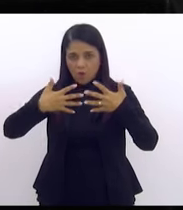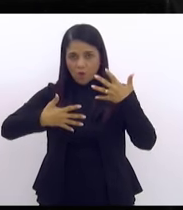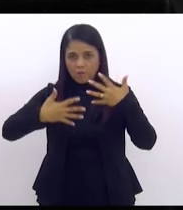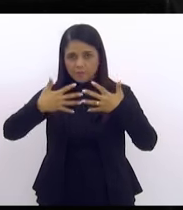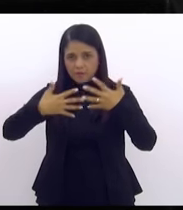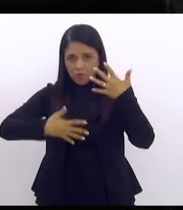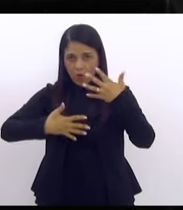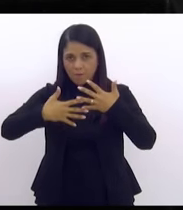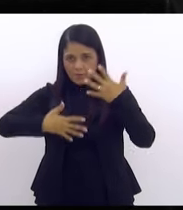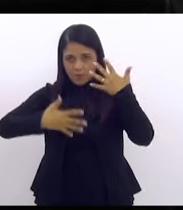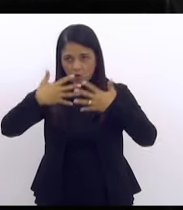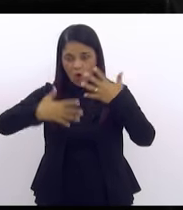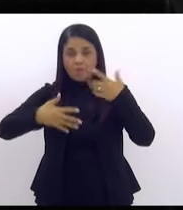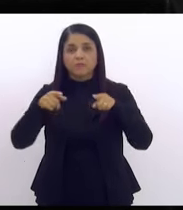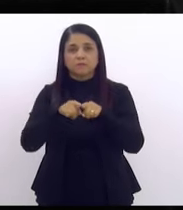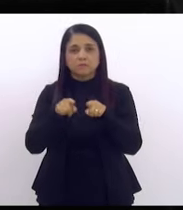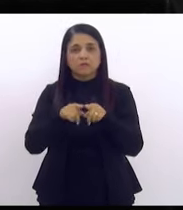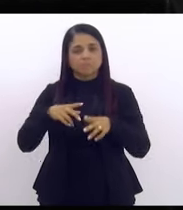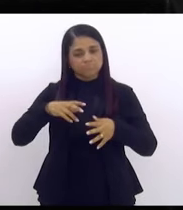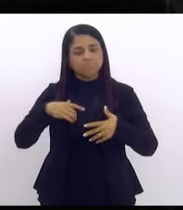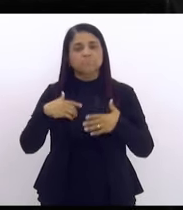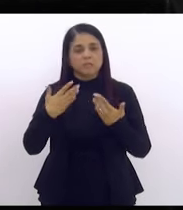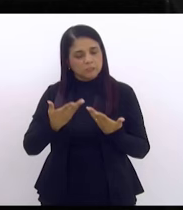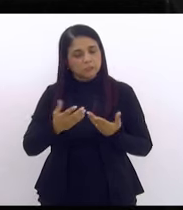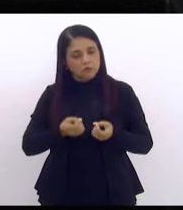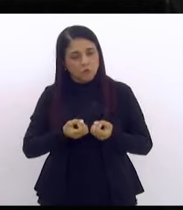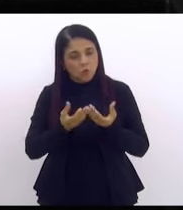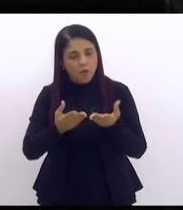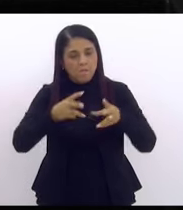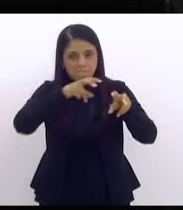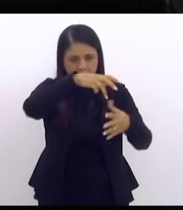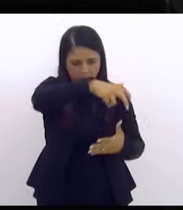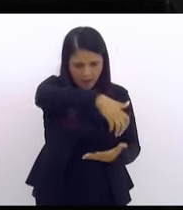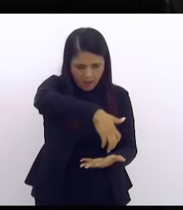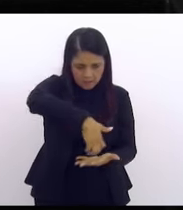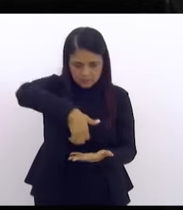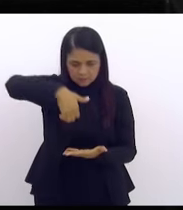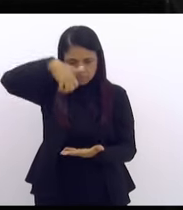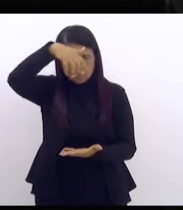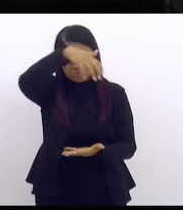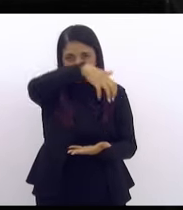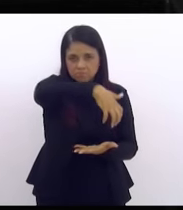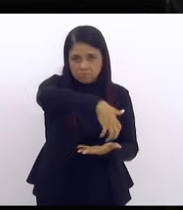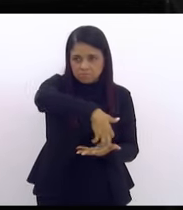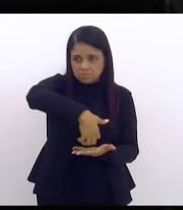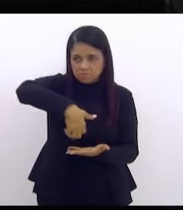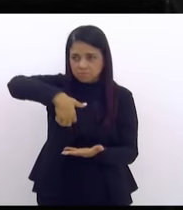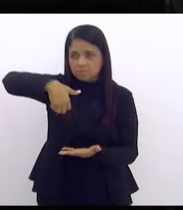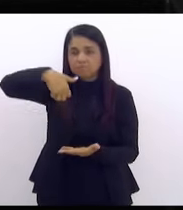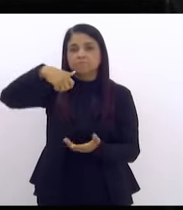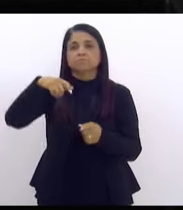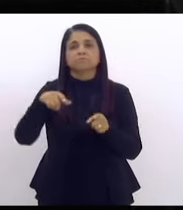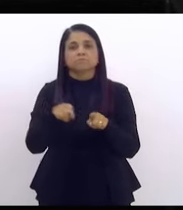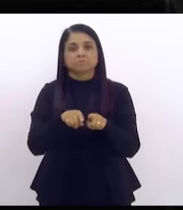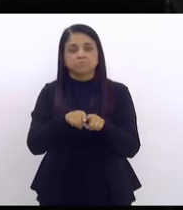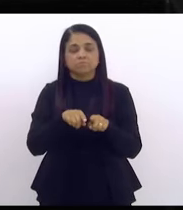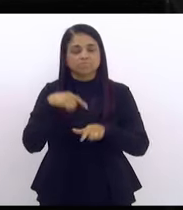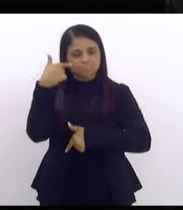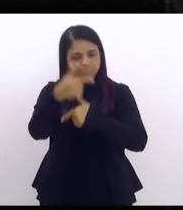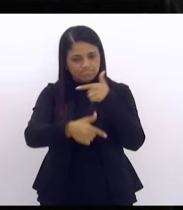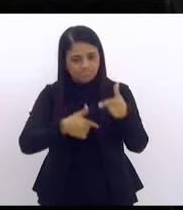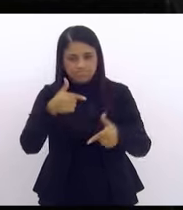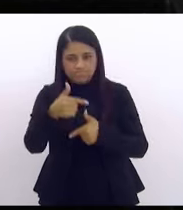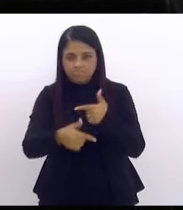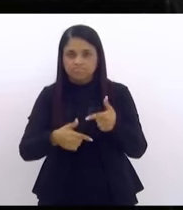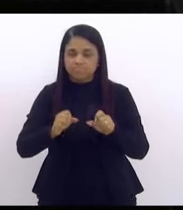que estão lá permanecendo até no momento na cidade, fazendo todo o trabalho que é necessário, num esforço